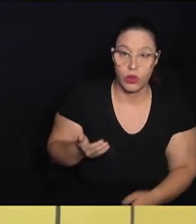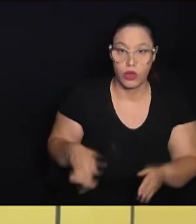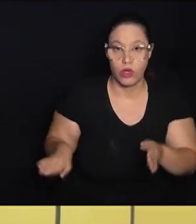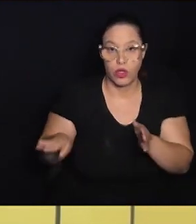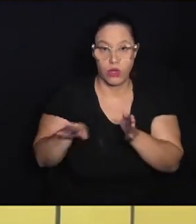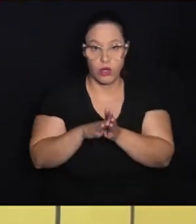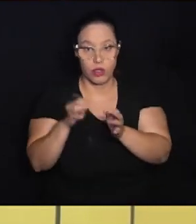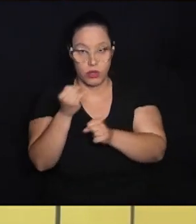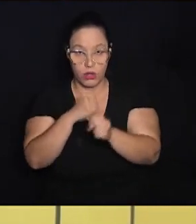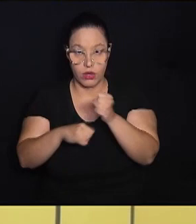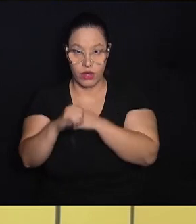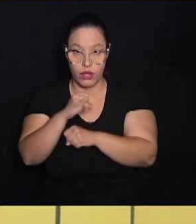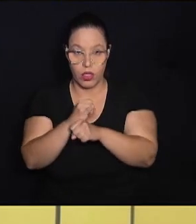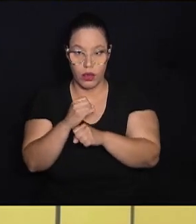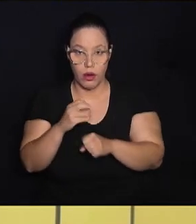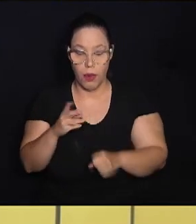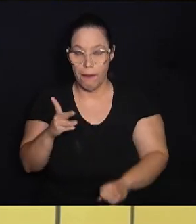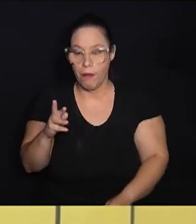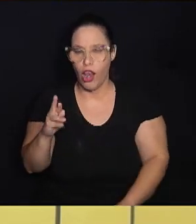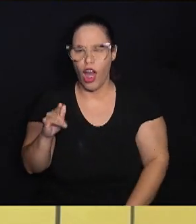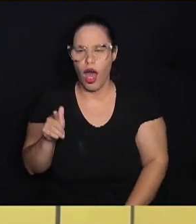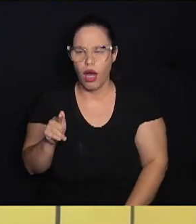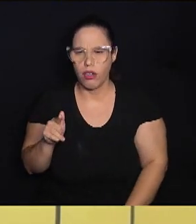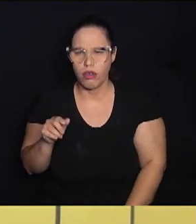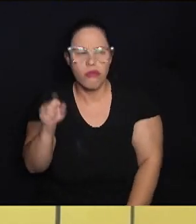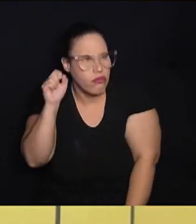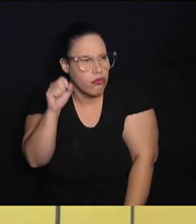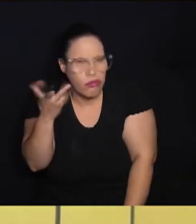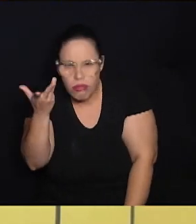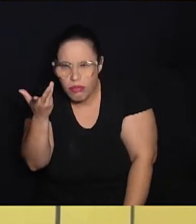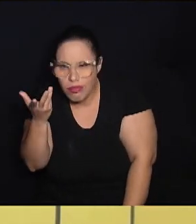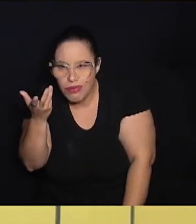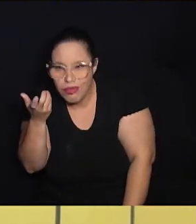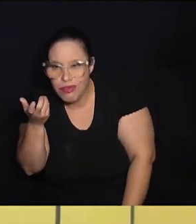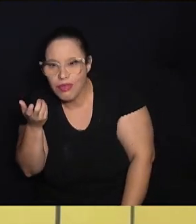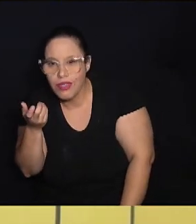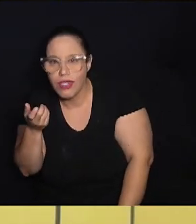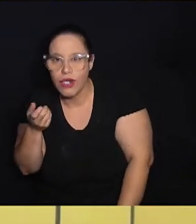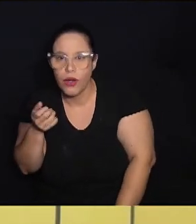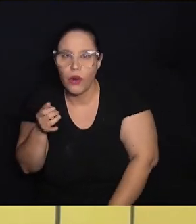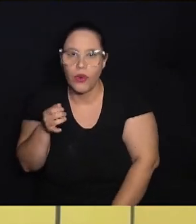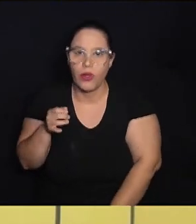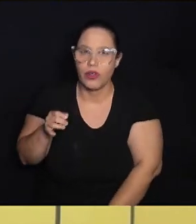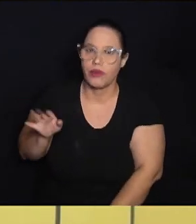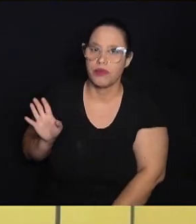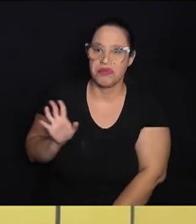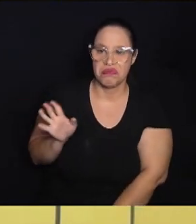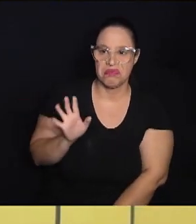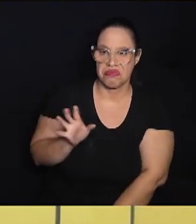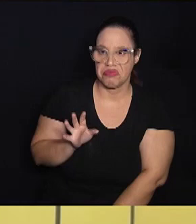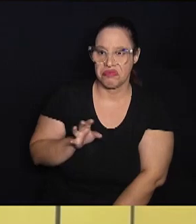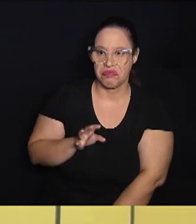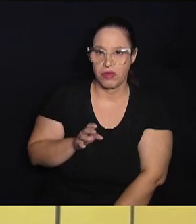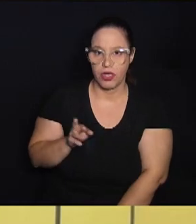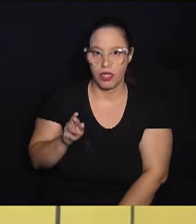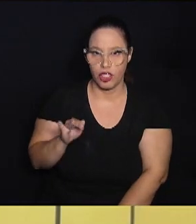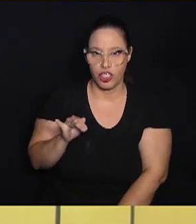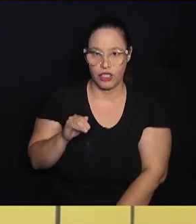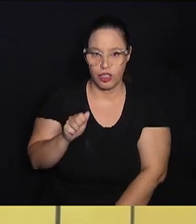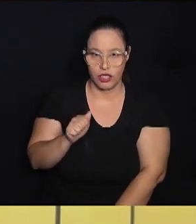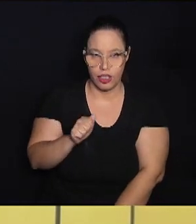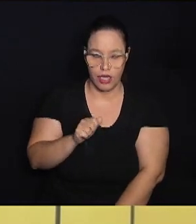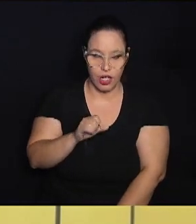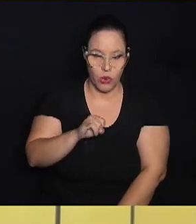na internet eu falava de blog o que blog hoje nem existe mais vog né é o máximo que assim que a tira chegou no iPad